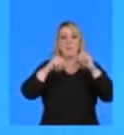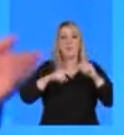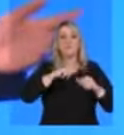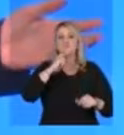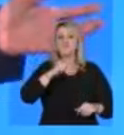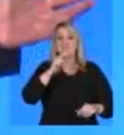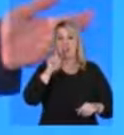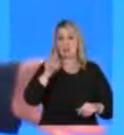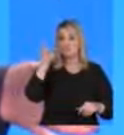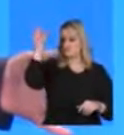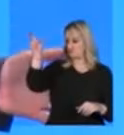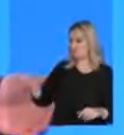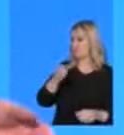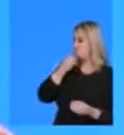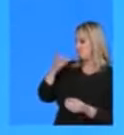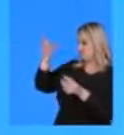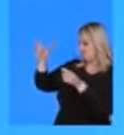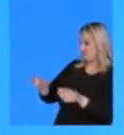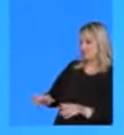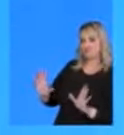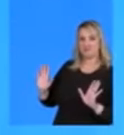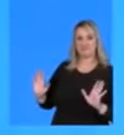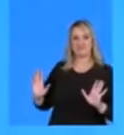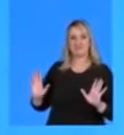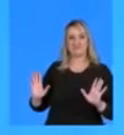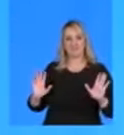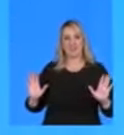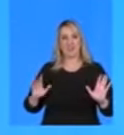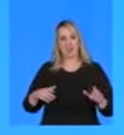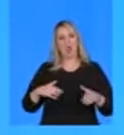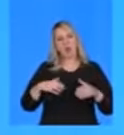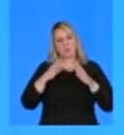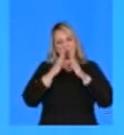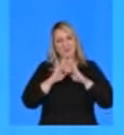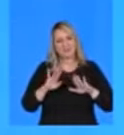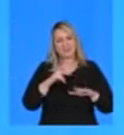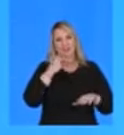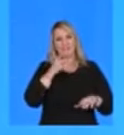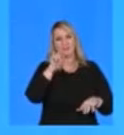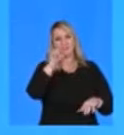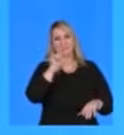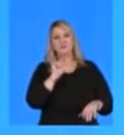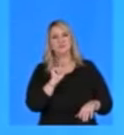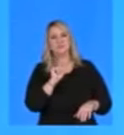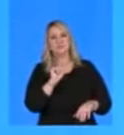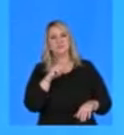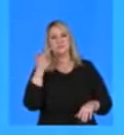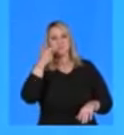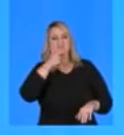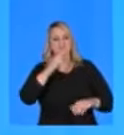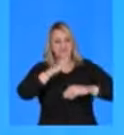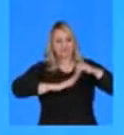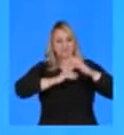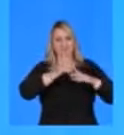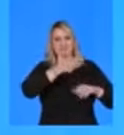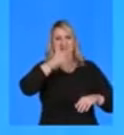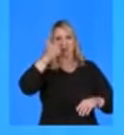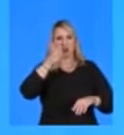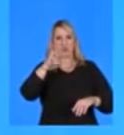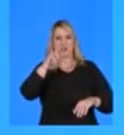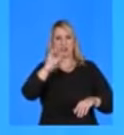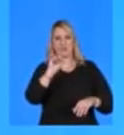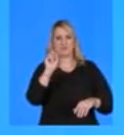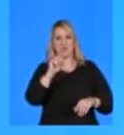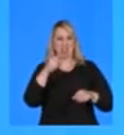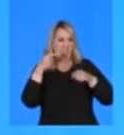não prestam só ele é que presta eu queria com humildade dizer a você o seguinte pra gente construir um rio melhor não